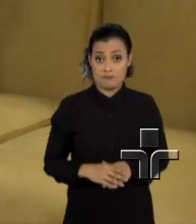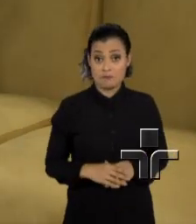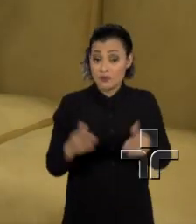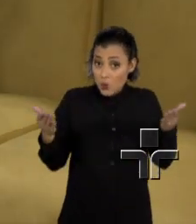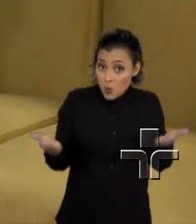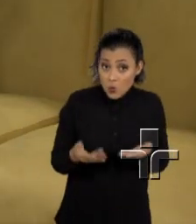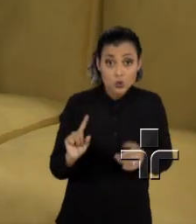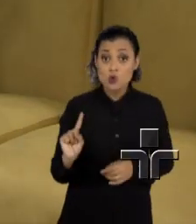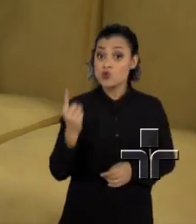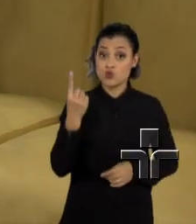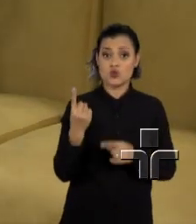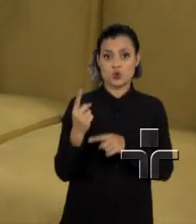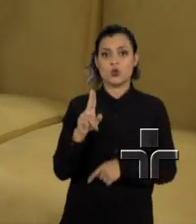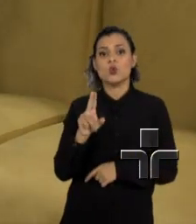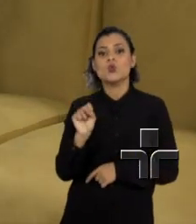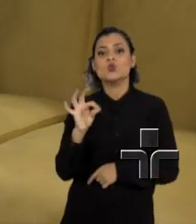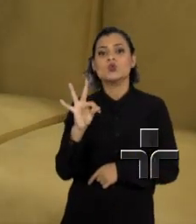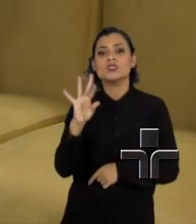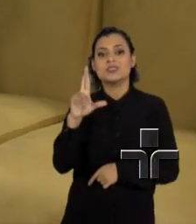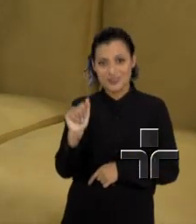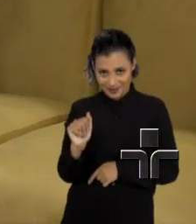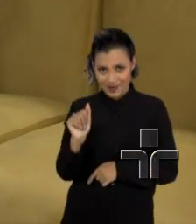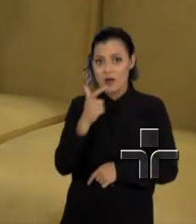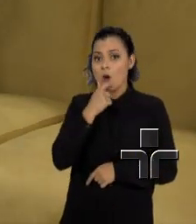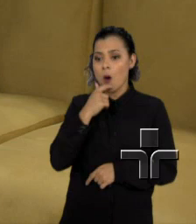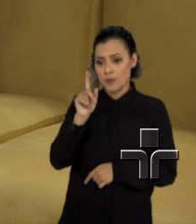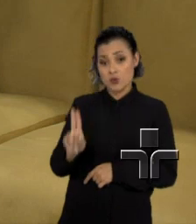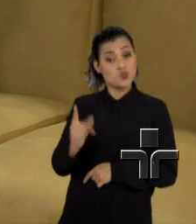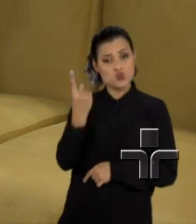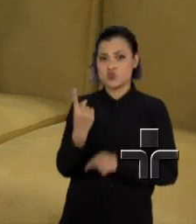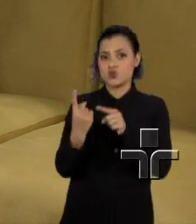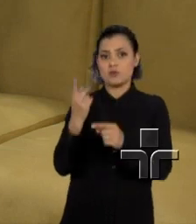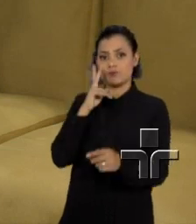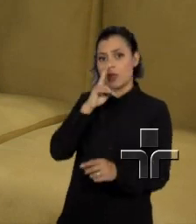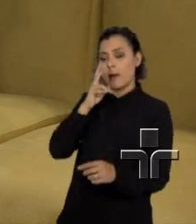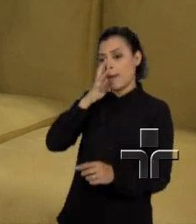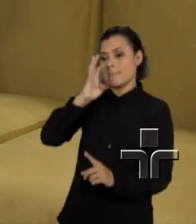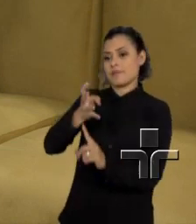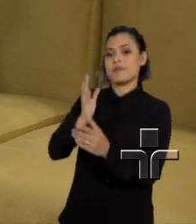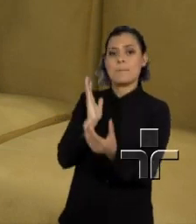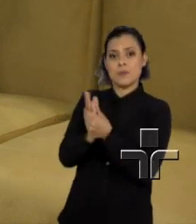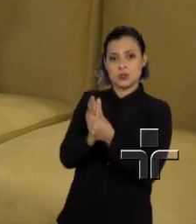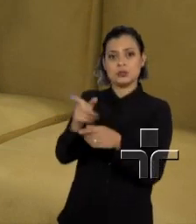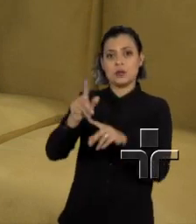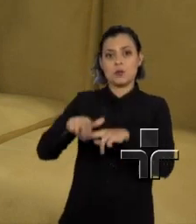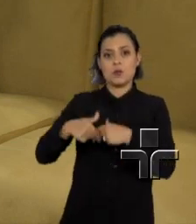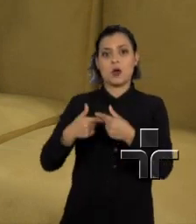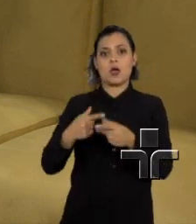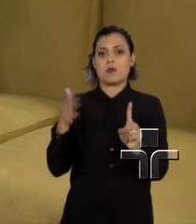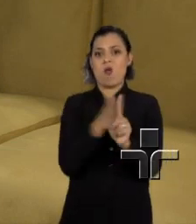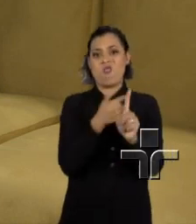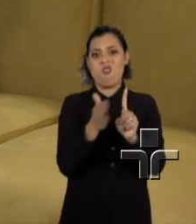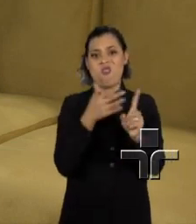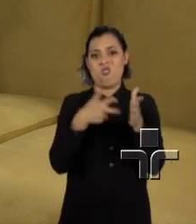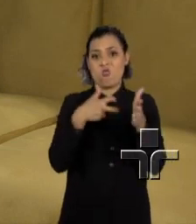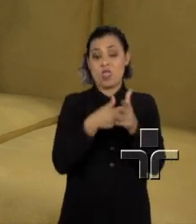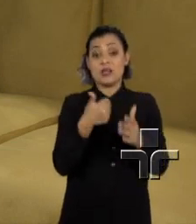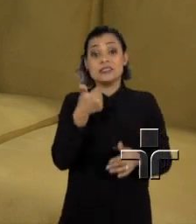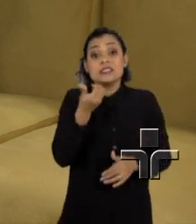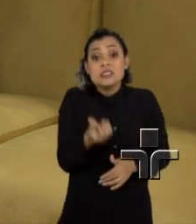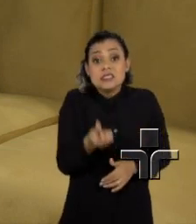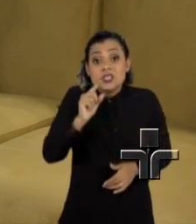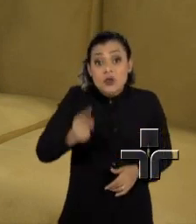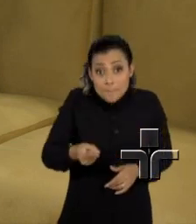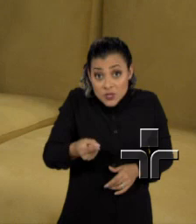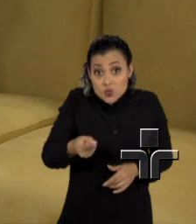o militar Carlos Alberto Brilhante Ustra foi processado por crimes de tortura, e civilmente, né? Cerca de 16 mil brasileiros recebem